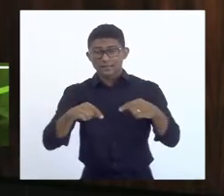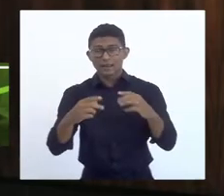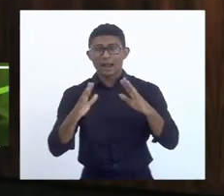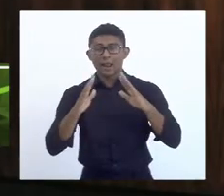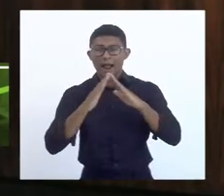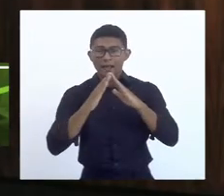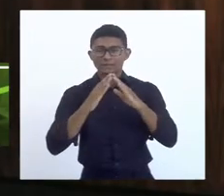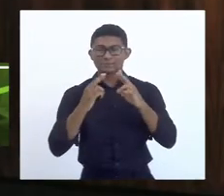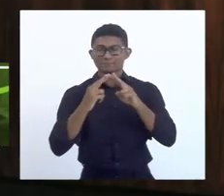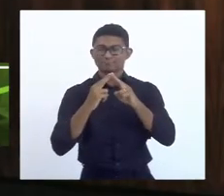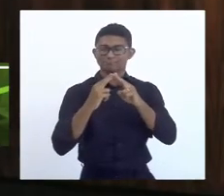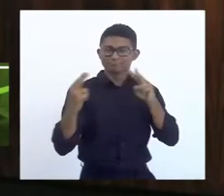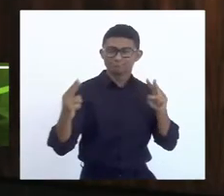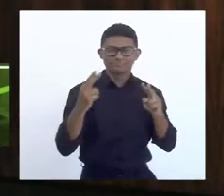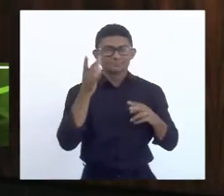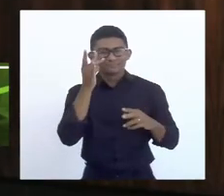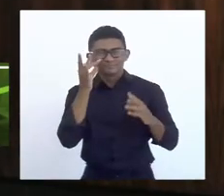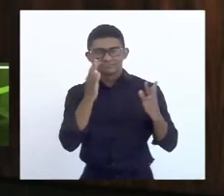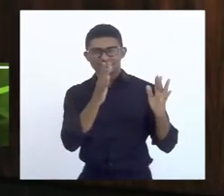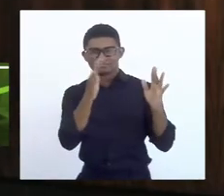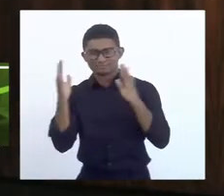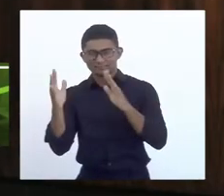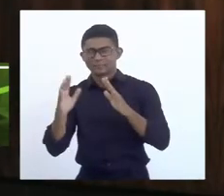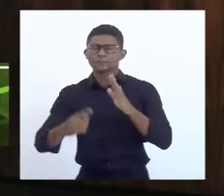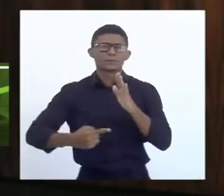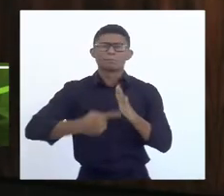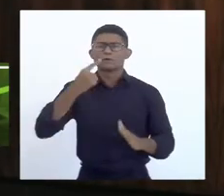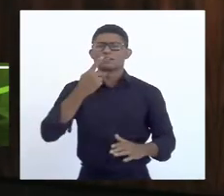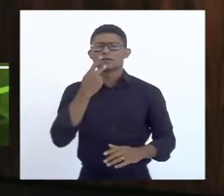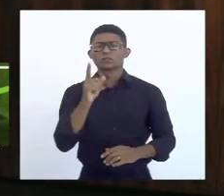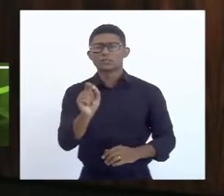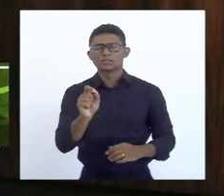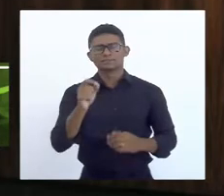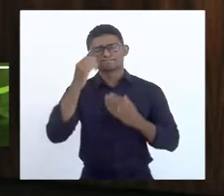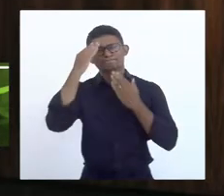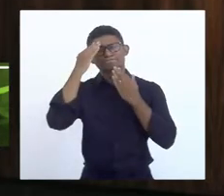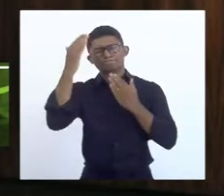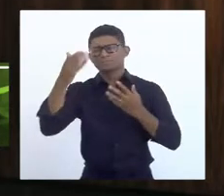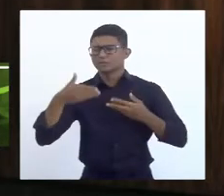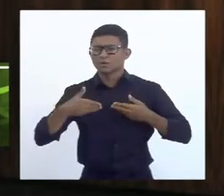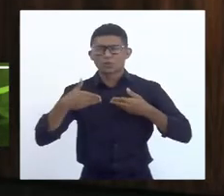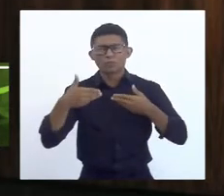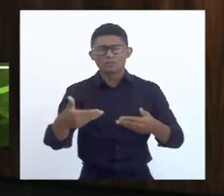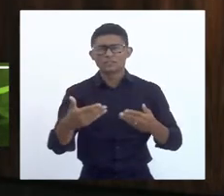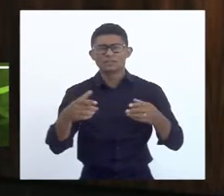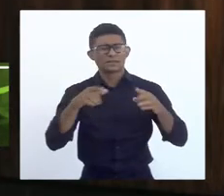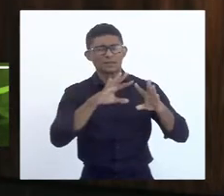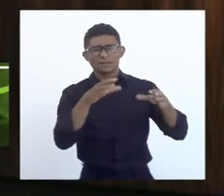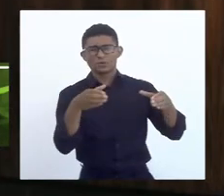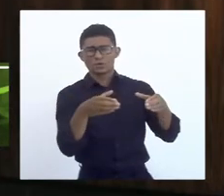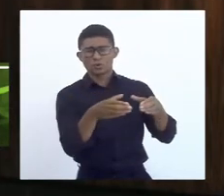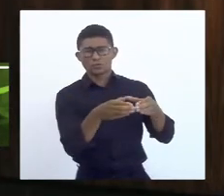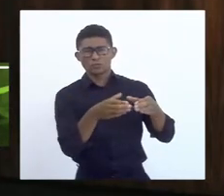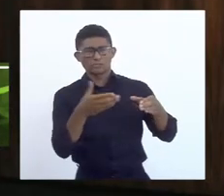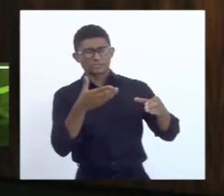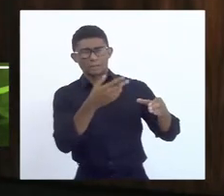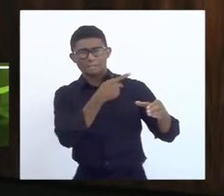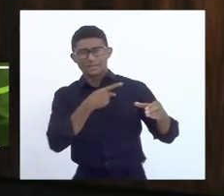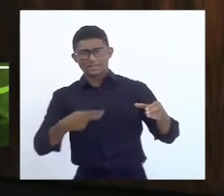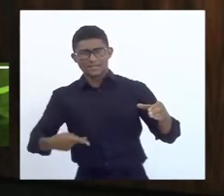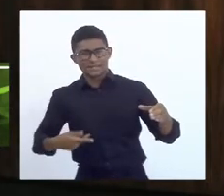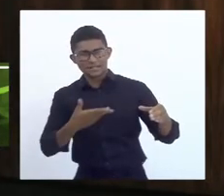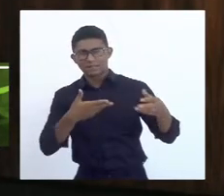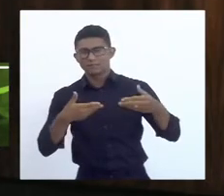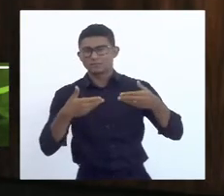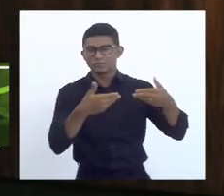as minhas falas agradecendo o convite a presidente da Comissão de Defesa dos Direitos das Mulheres, a deputada